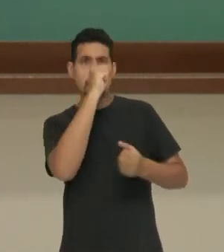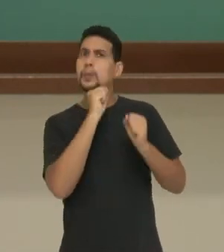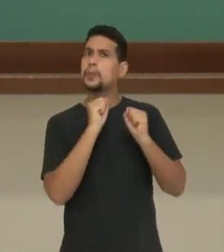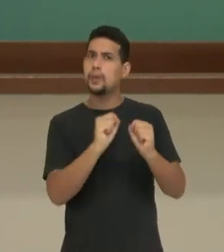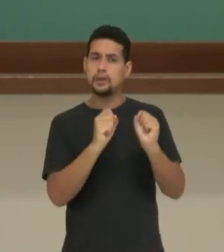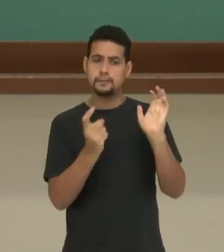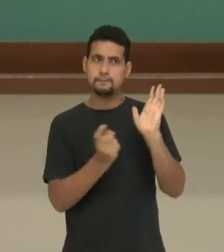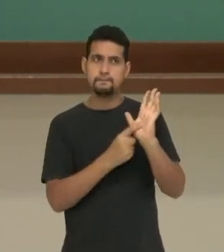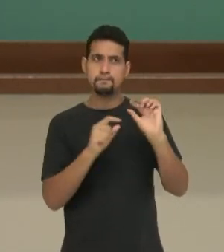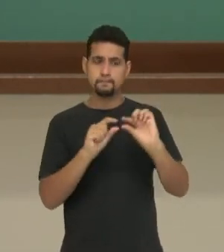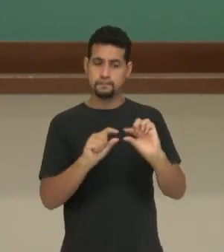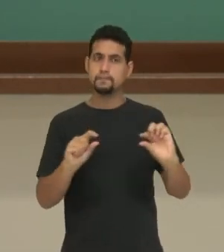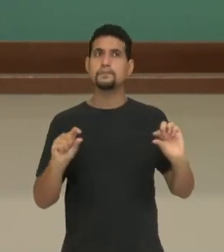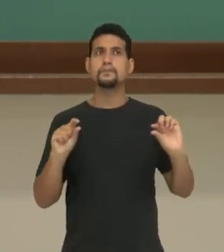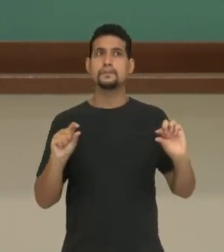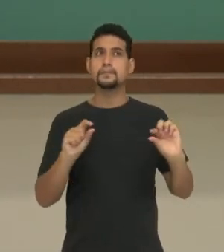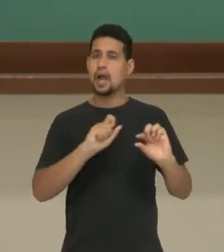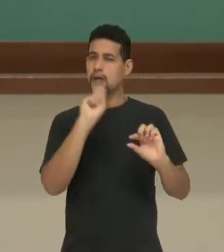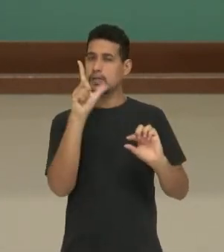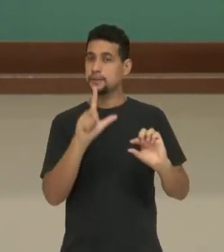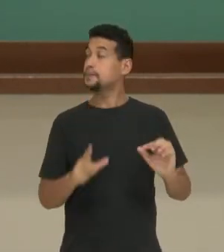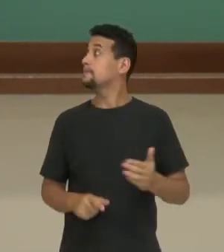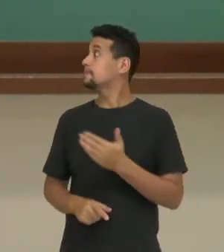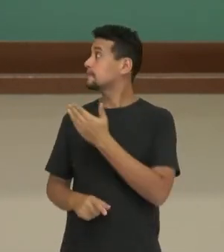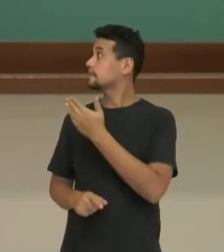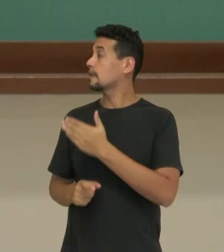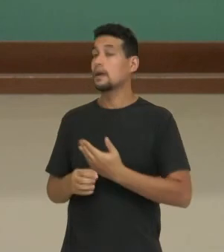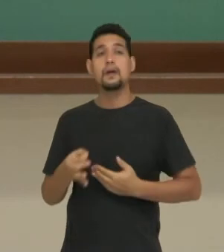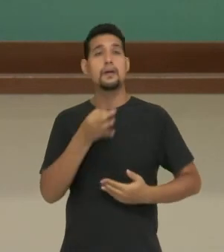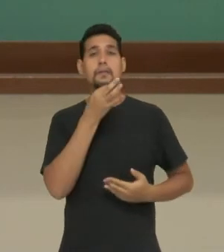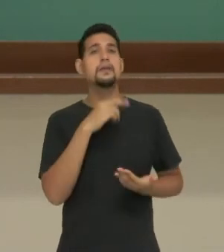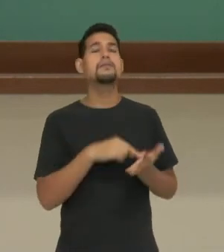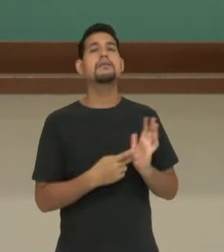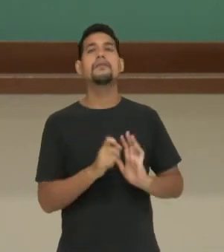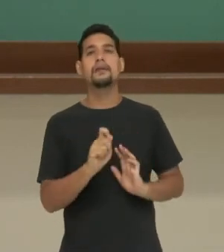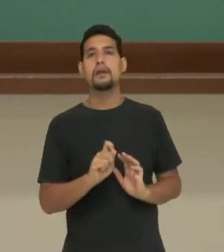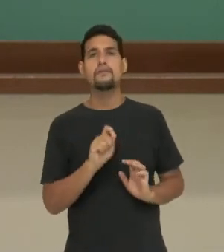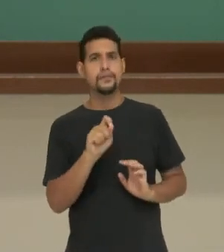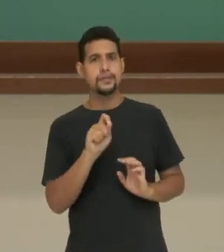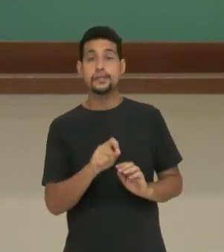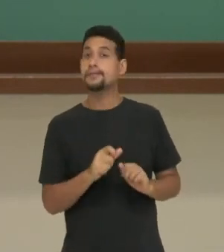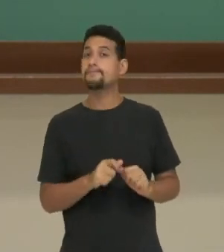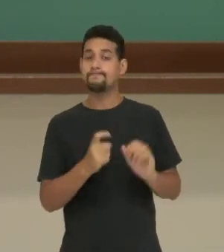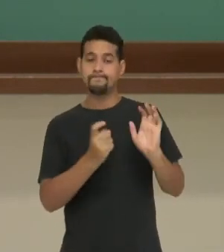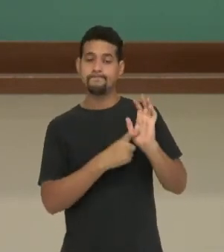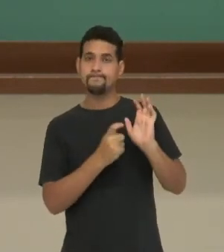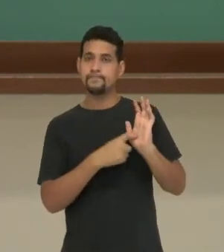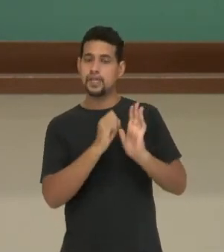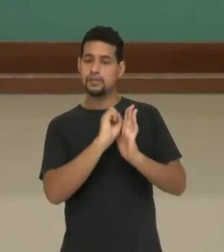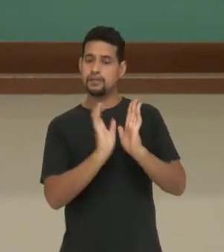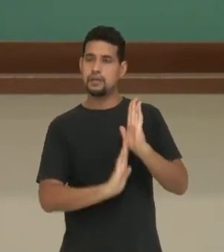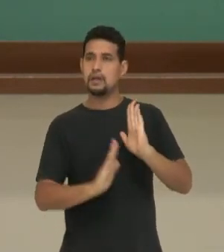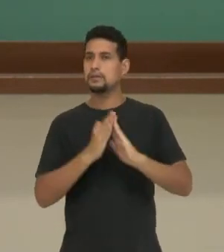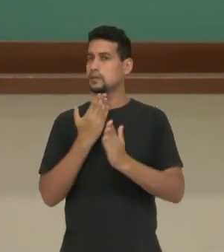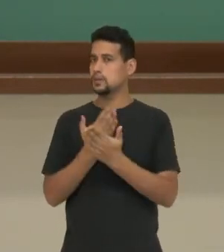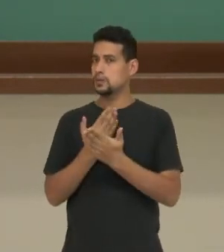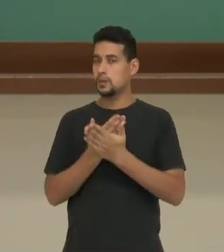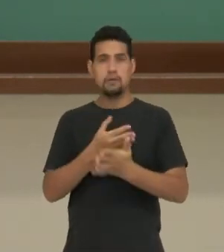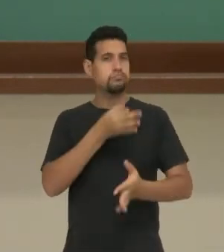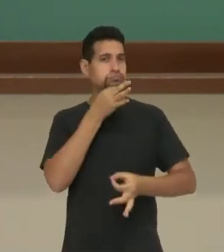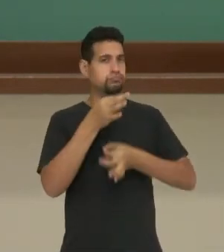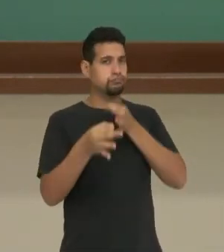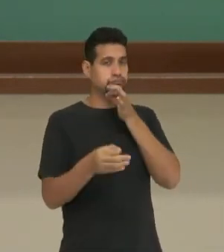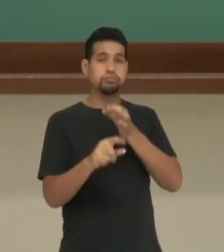acessarem a plataforma Redação Paraná, né? A nossa sugestão aqui é que vocês cliquem na opção atividade escolar, artigo de